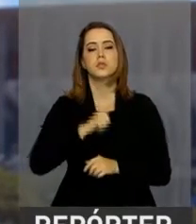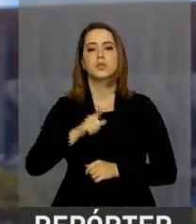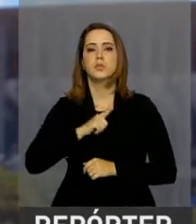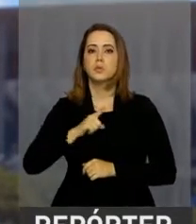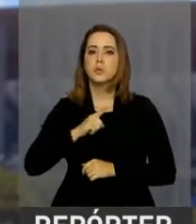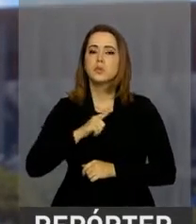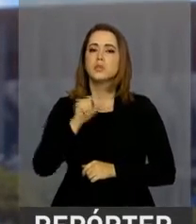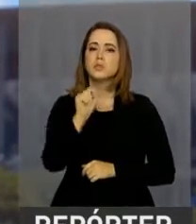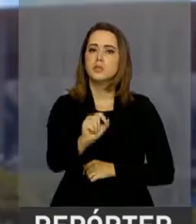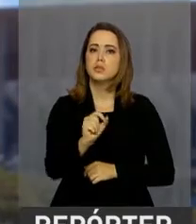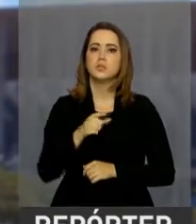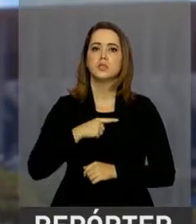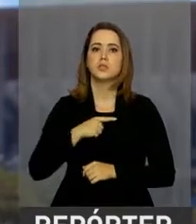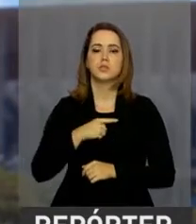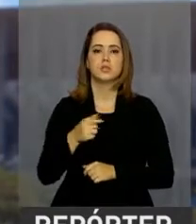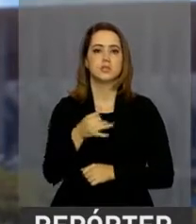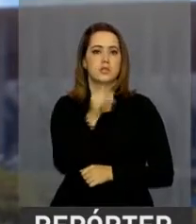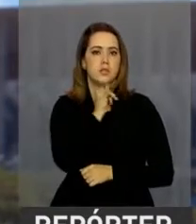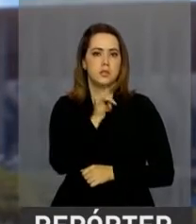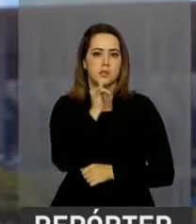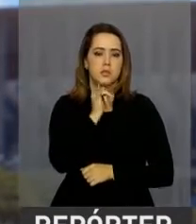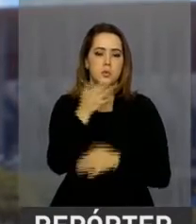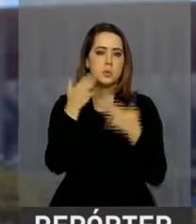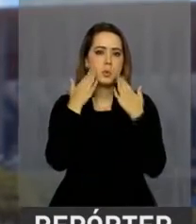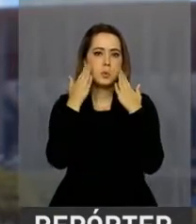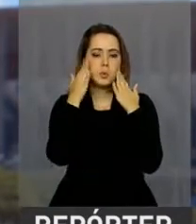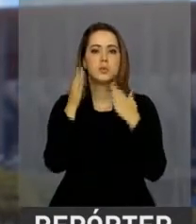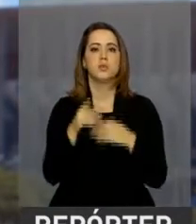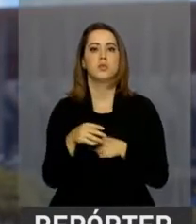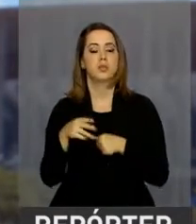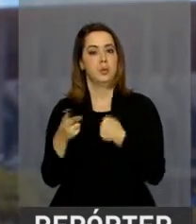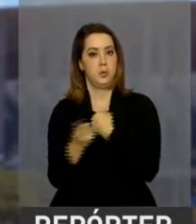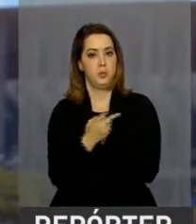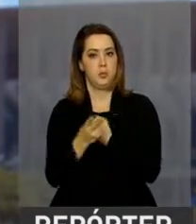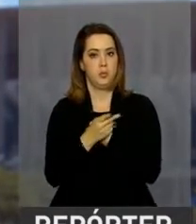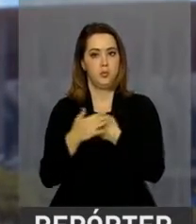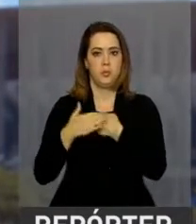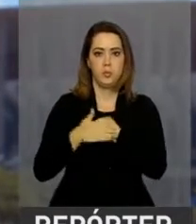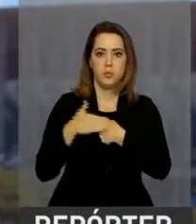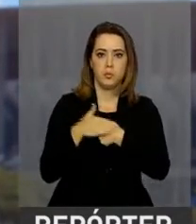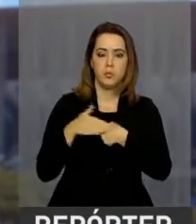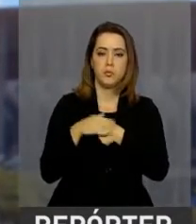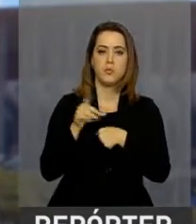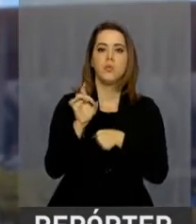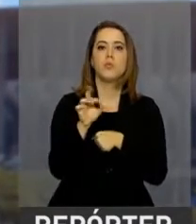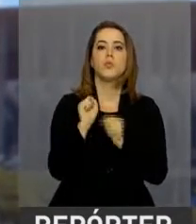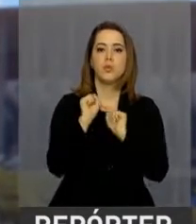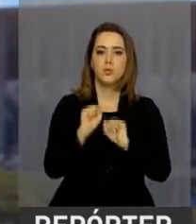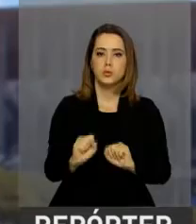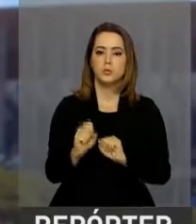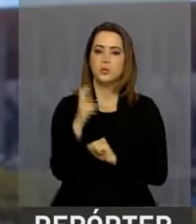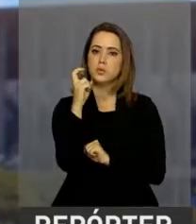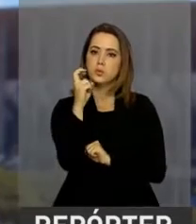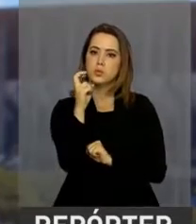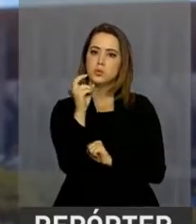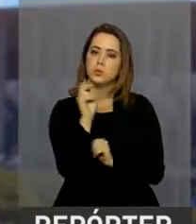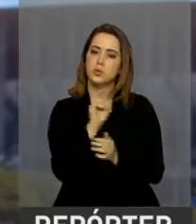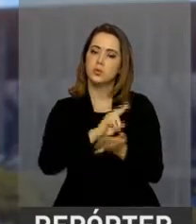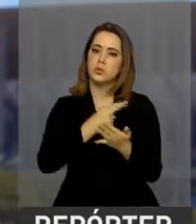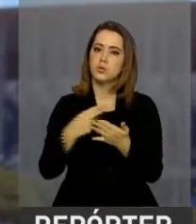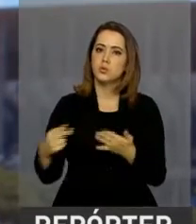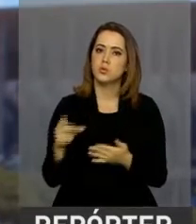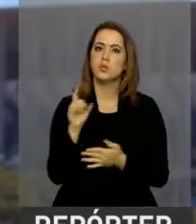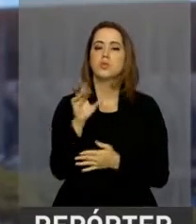cuidados pessoais, como protetor solar e repelente, serão permitidos, com limite de 5 itens e desde que nas